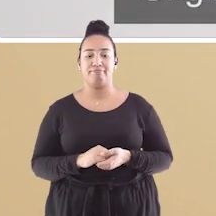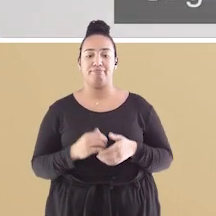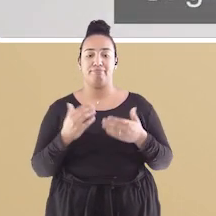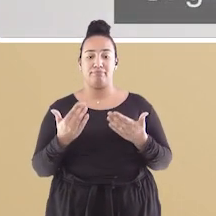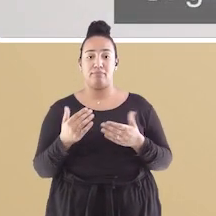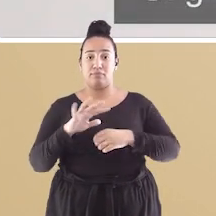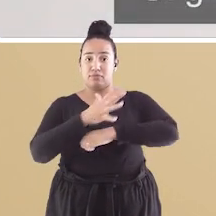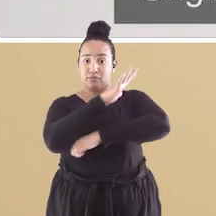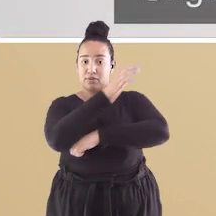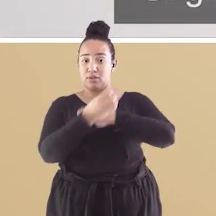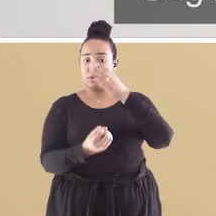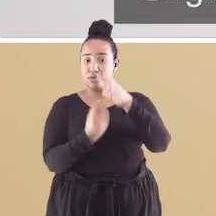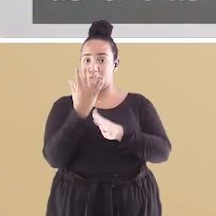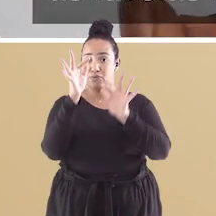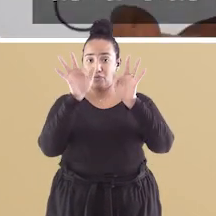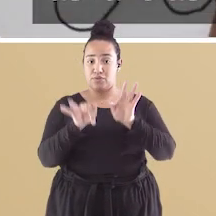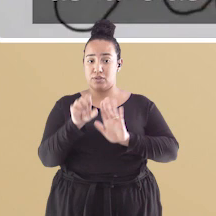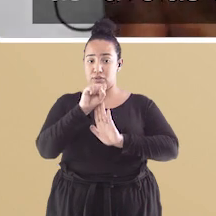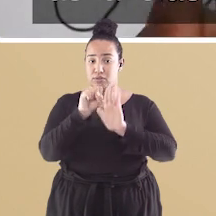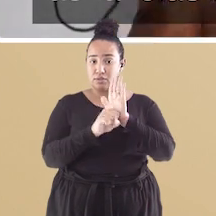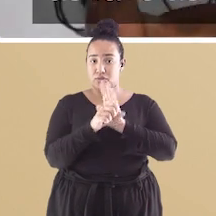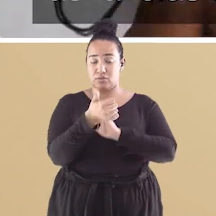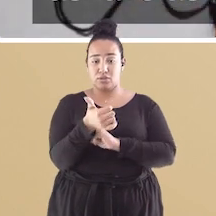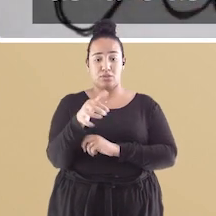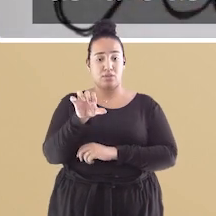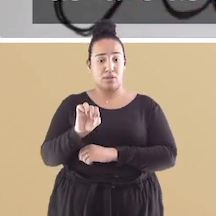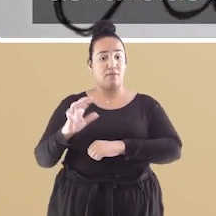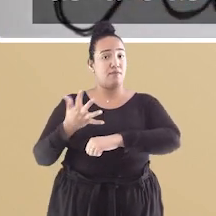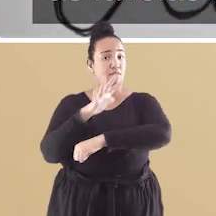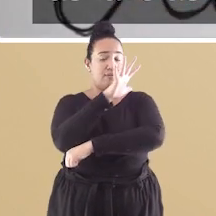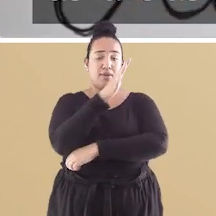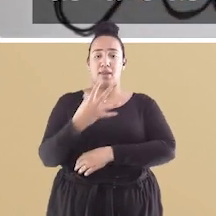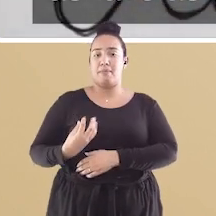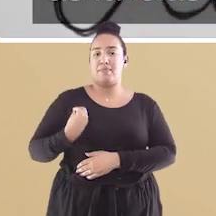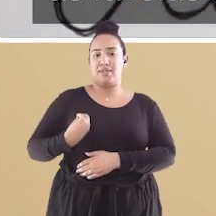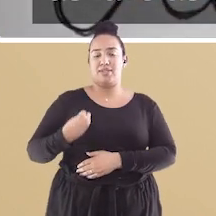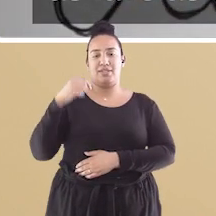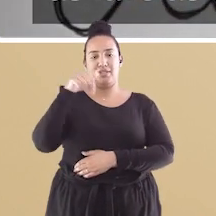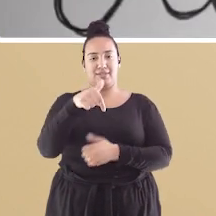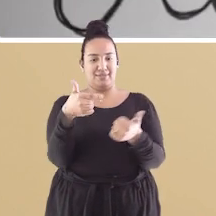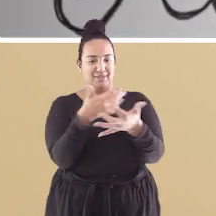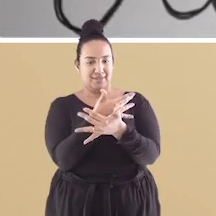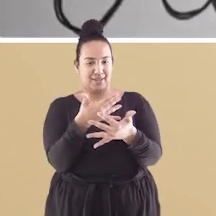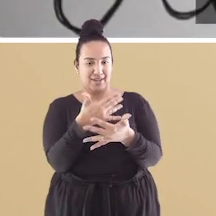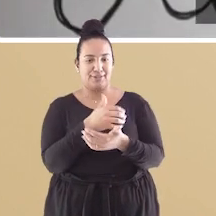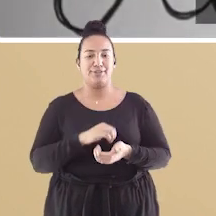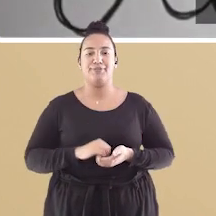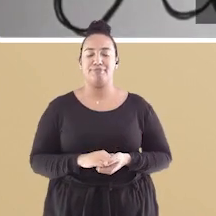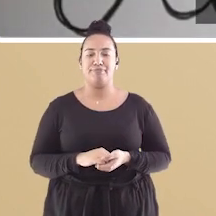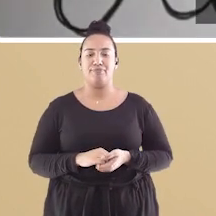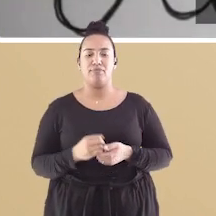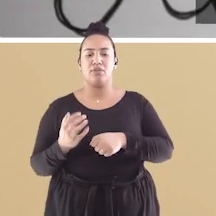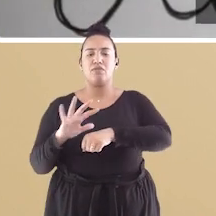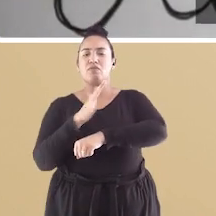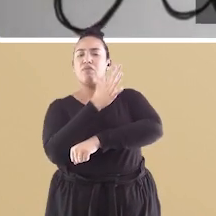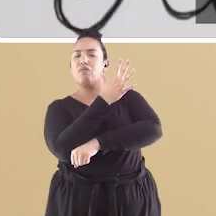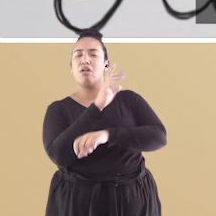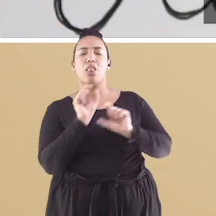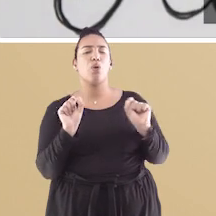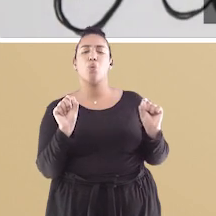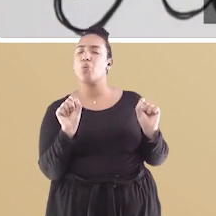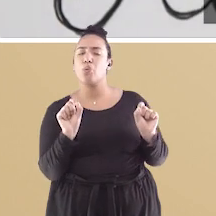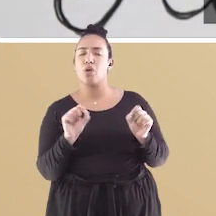Originadas no final do século XIX, as favelas estão presentes por toda a cidade. O que são as